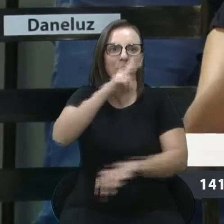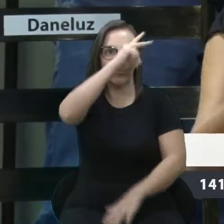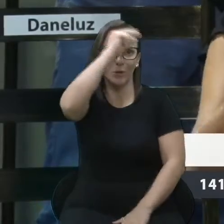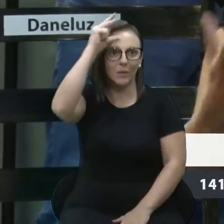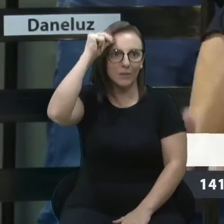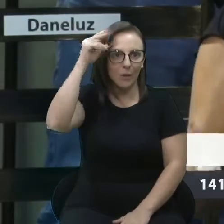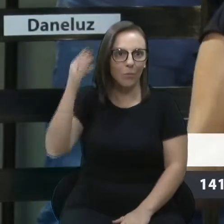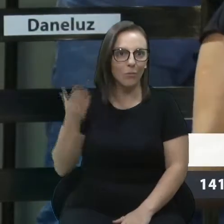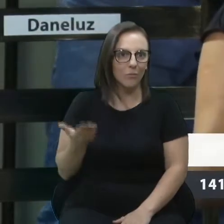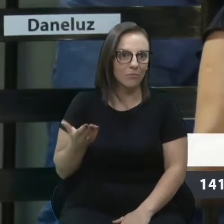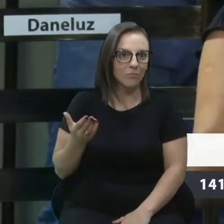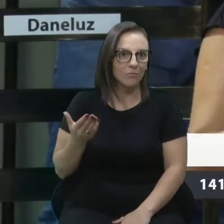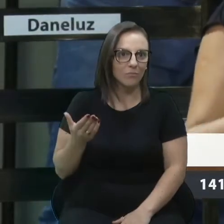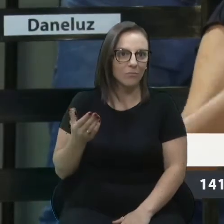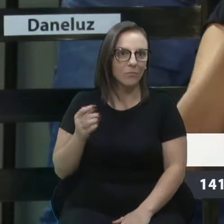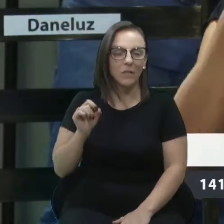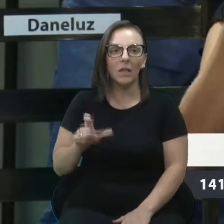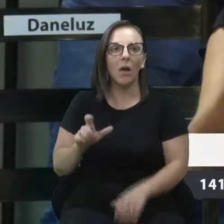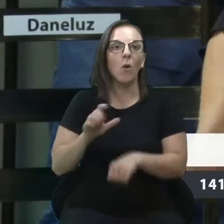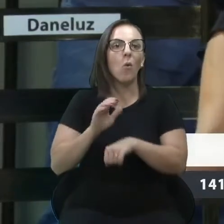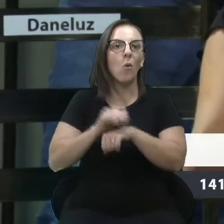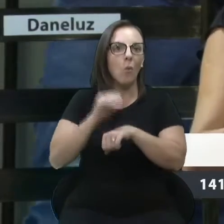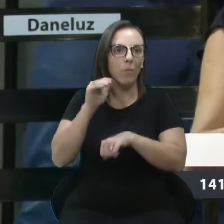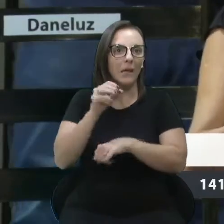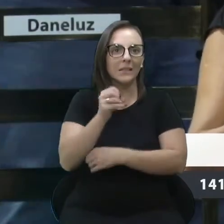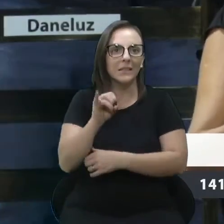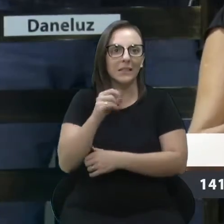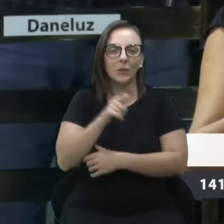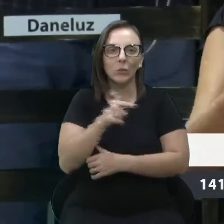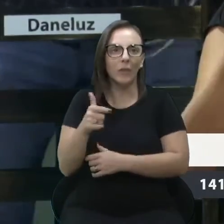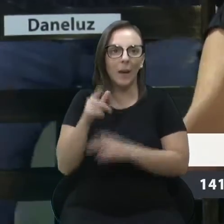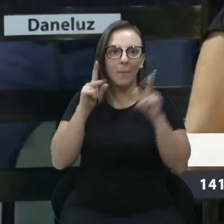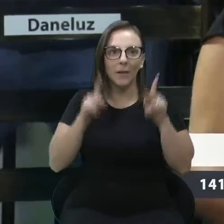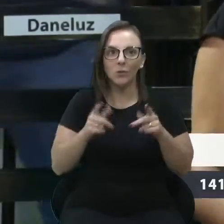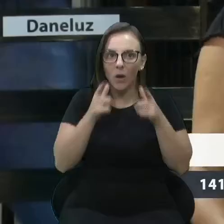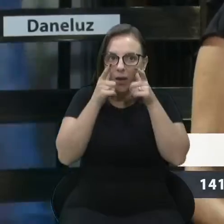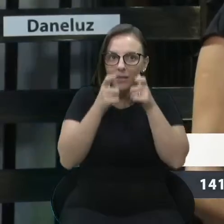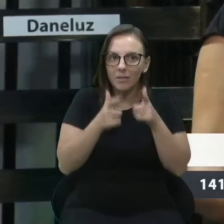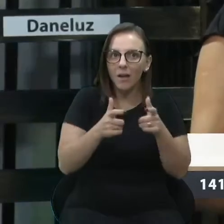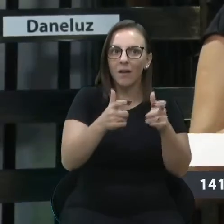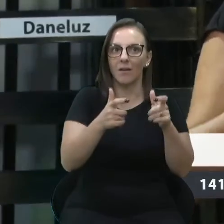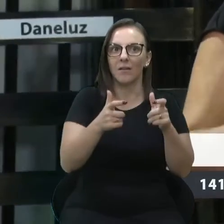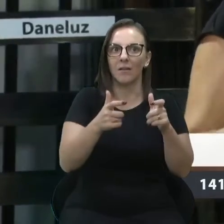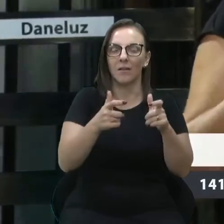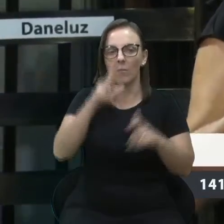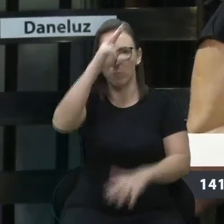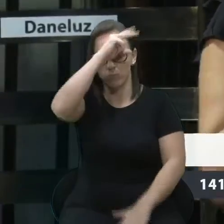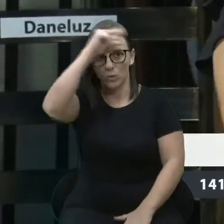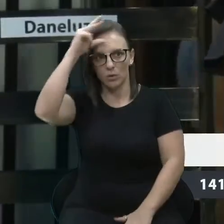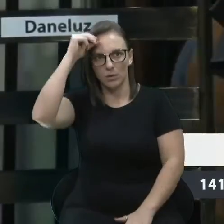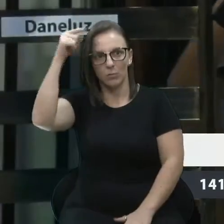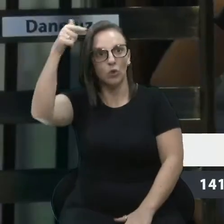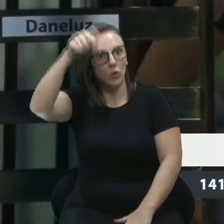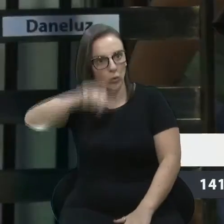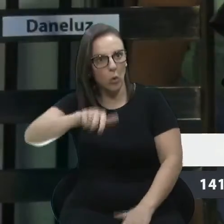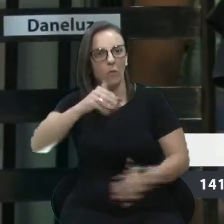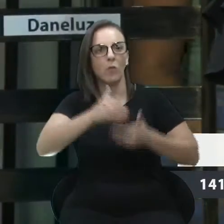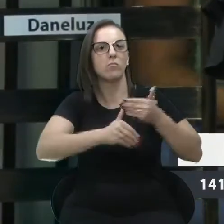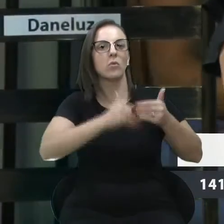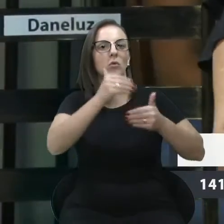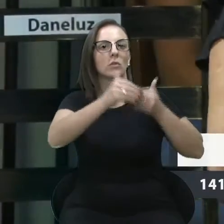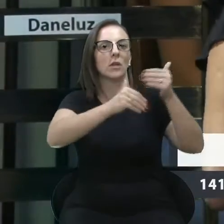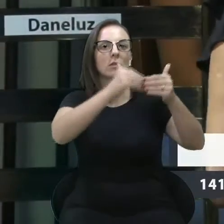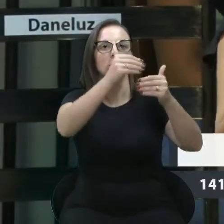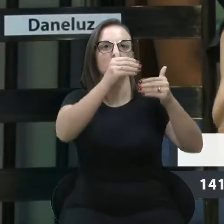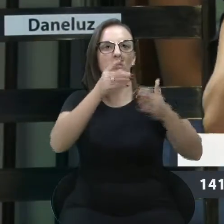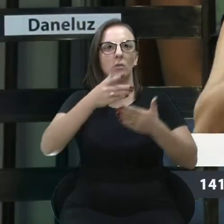termos, né, interessados nisso. O município repete o processo e nós todos estamos chateados, não é só o senhor vereador Valim.